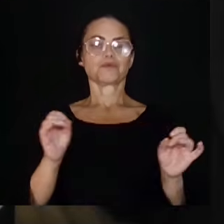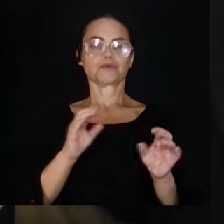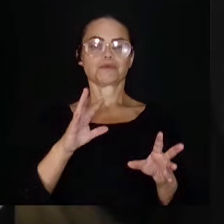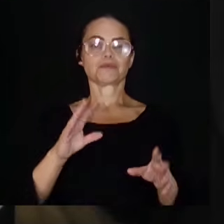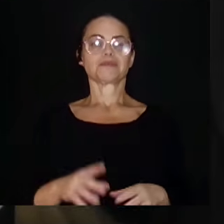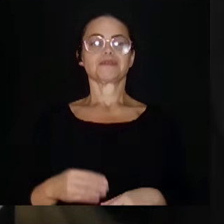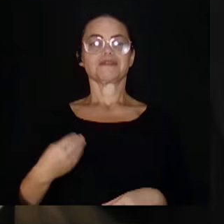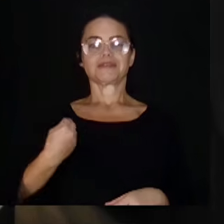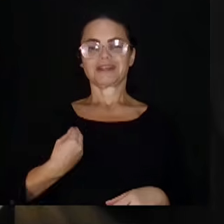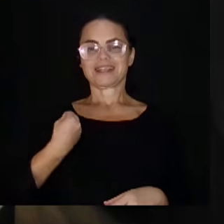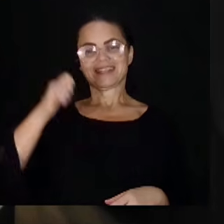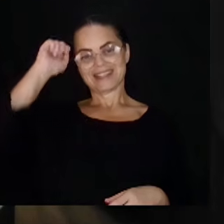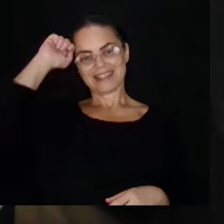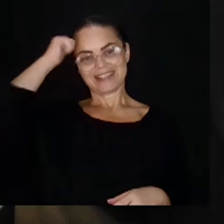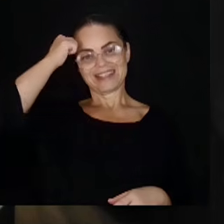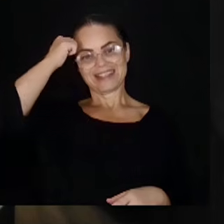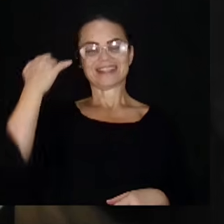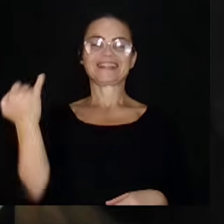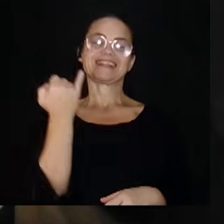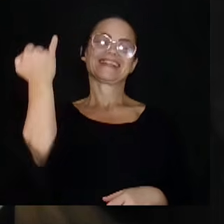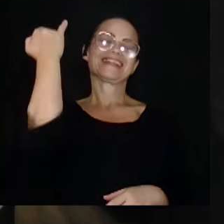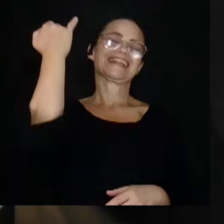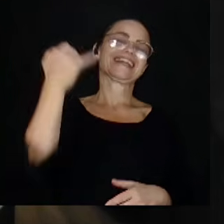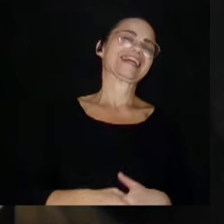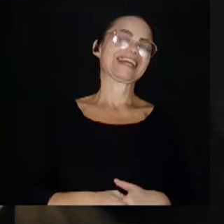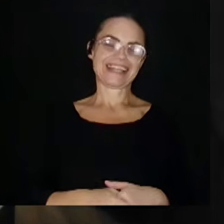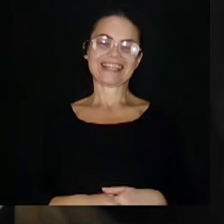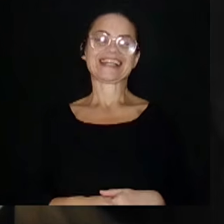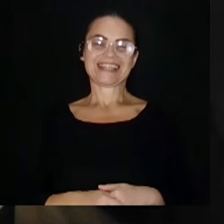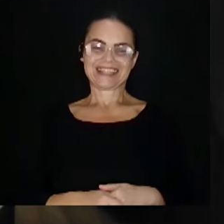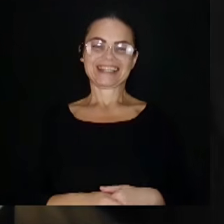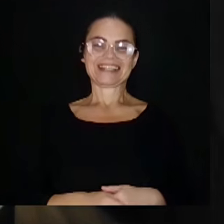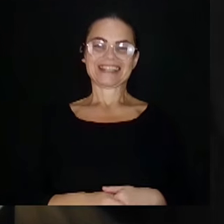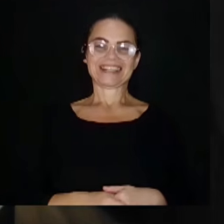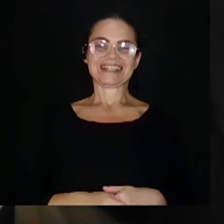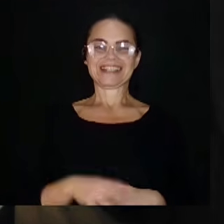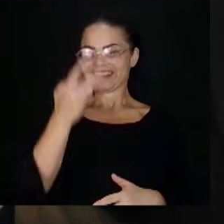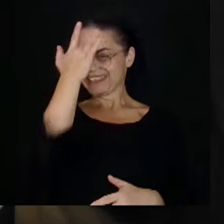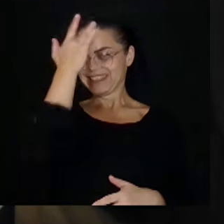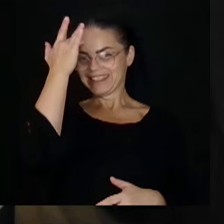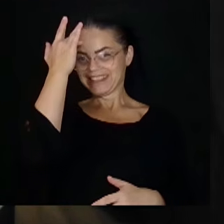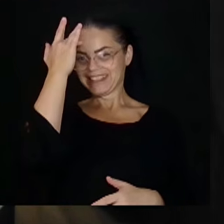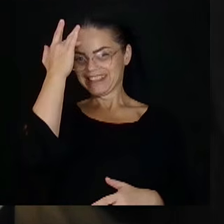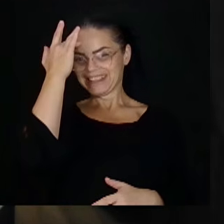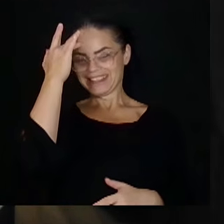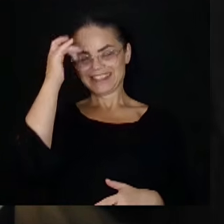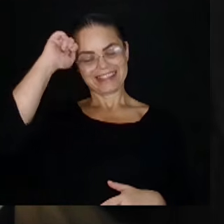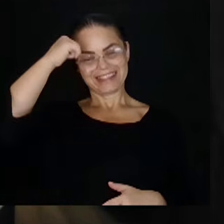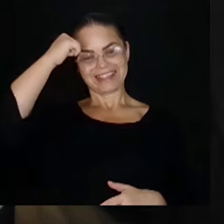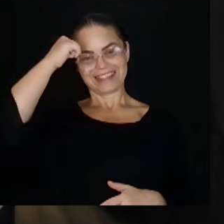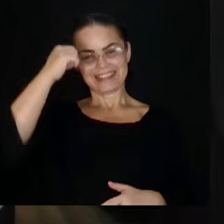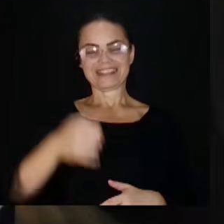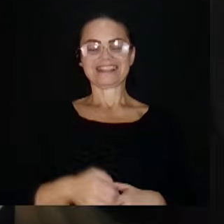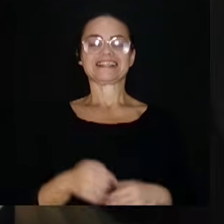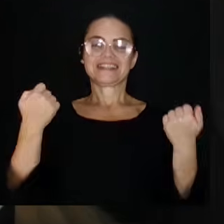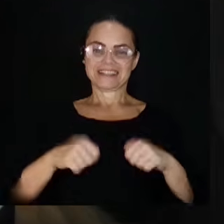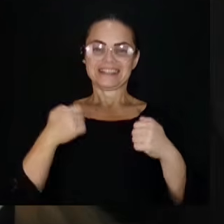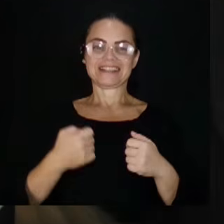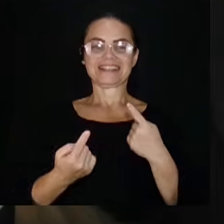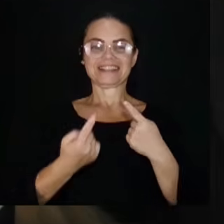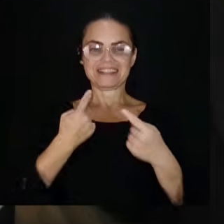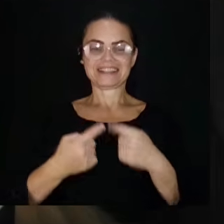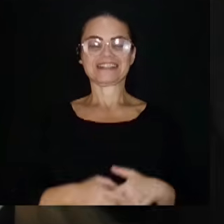pretas, importam muito também. Mais. E saúde mental da saúde preta, ela precisa ser discutida. Com